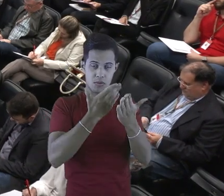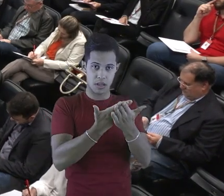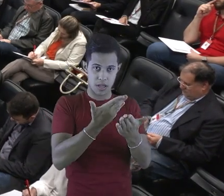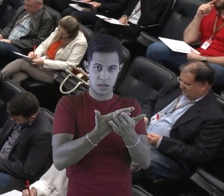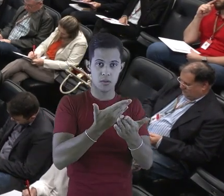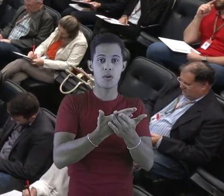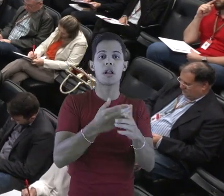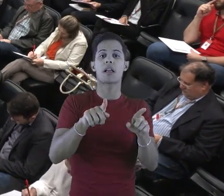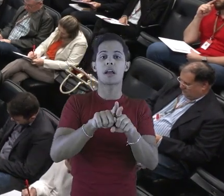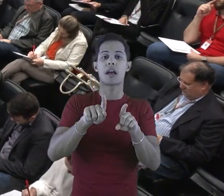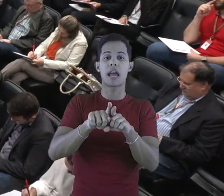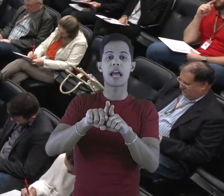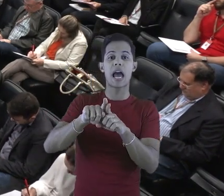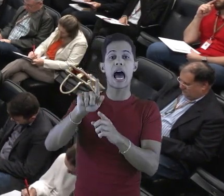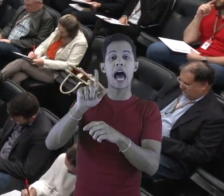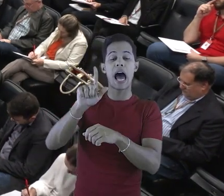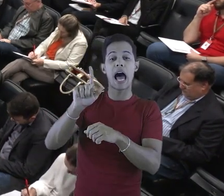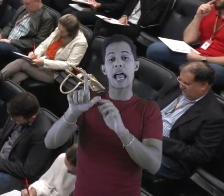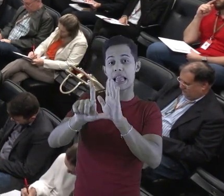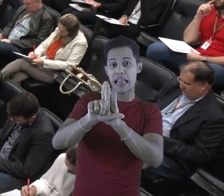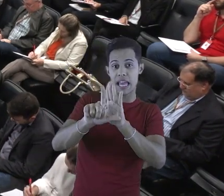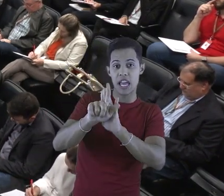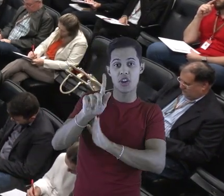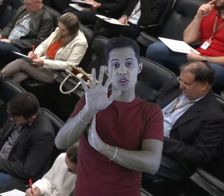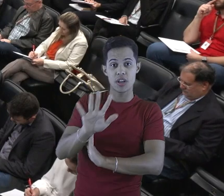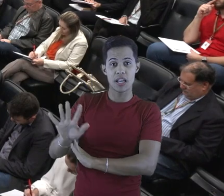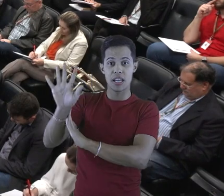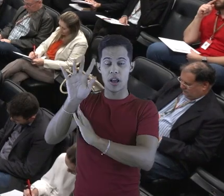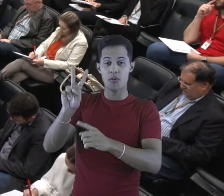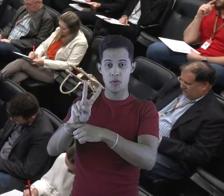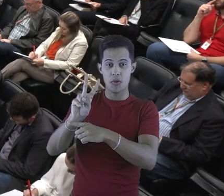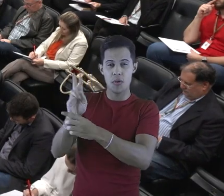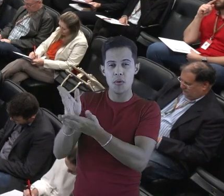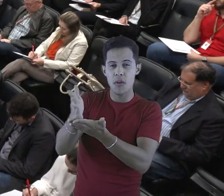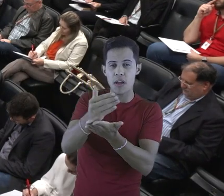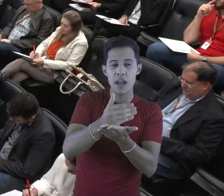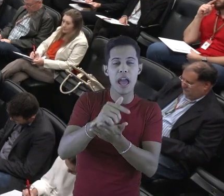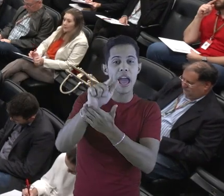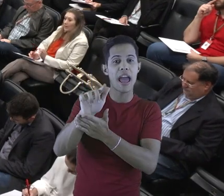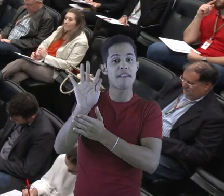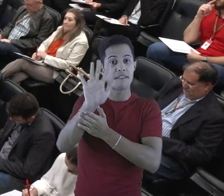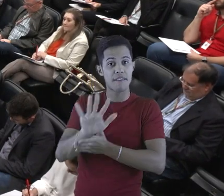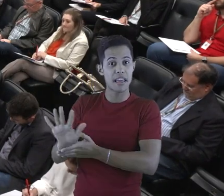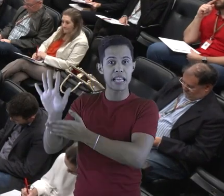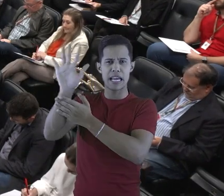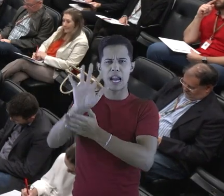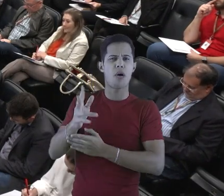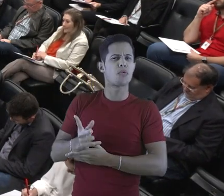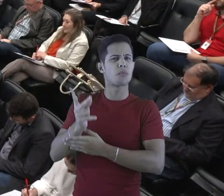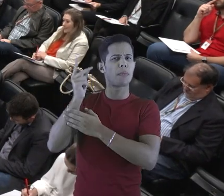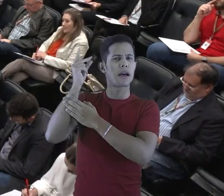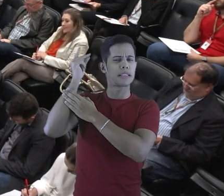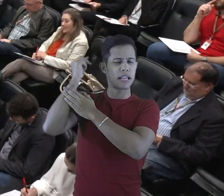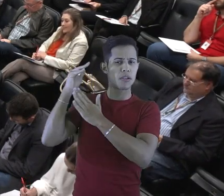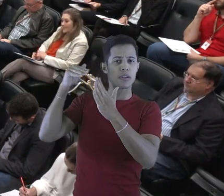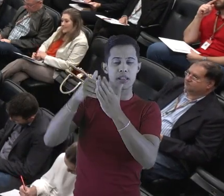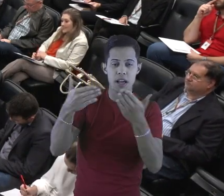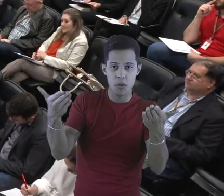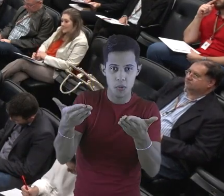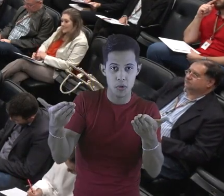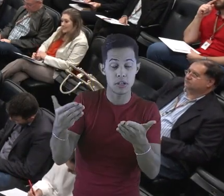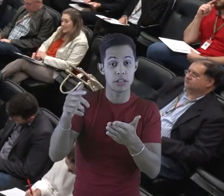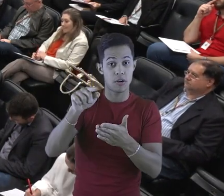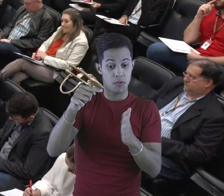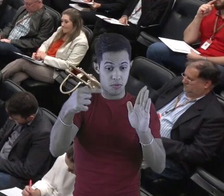de Proteção de Dados, a LGPD, é uma lei federal, 13.709, de 14 de agosto de 2018, ela instituiu